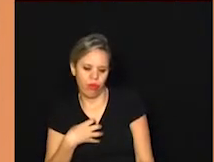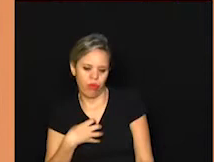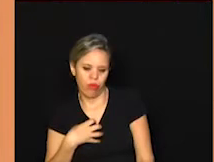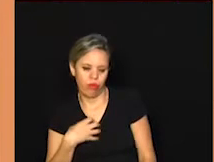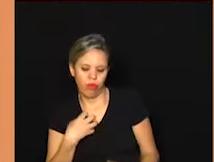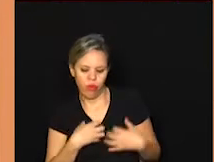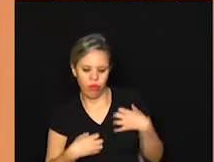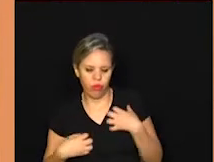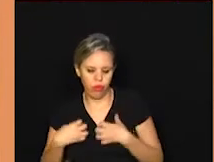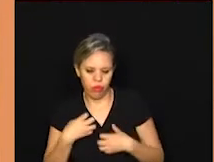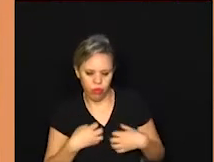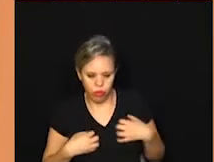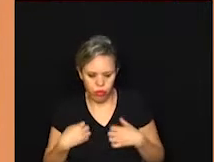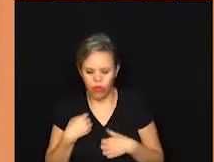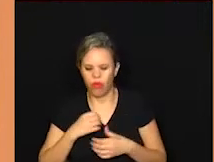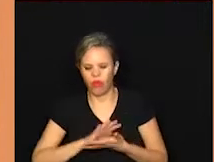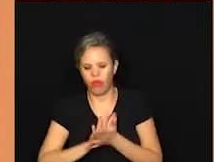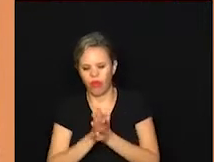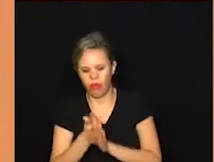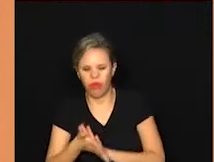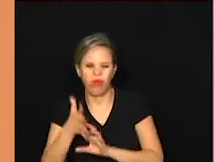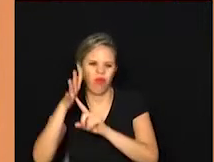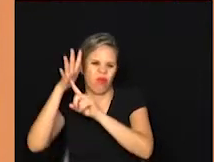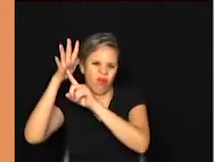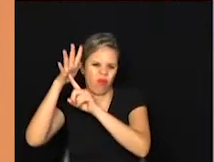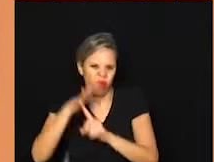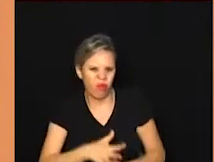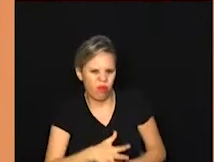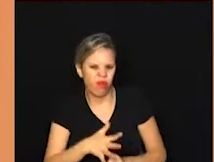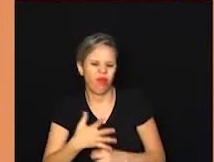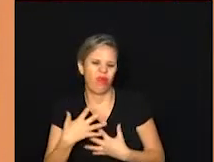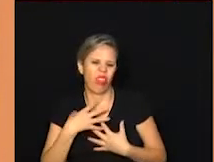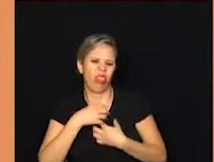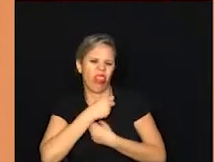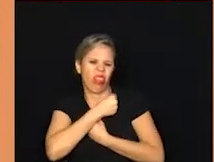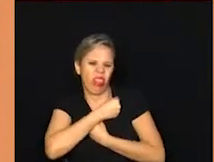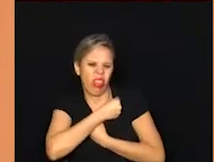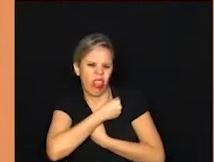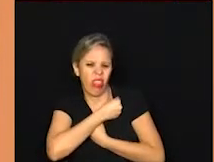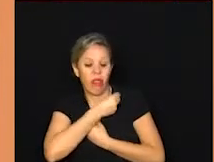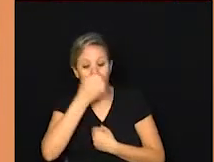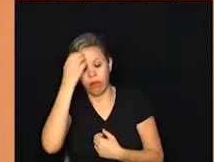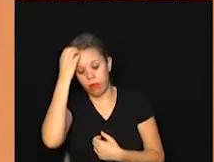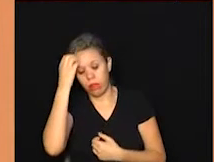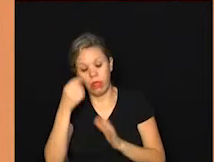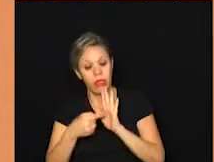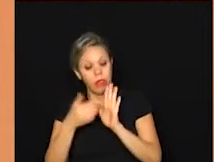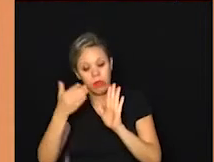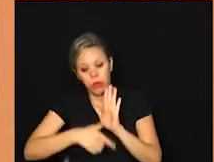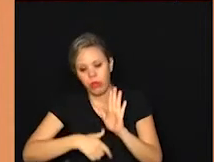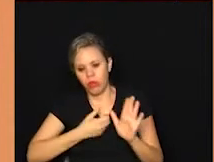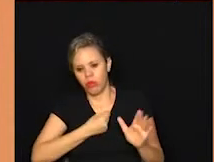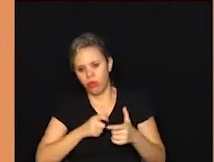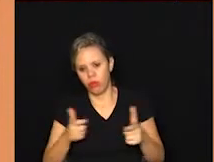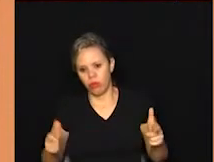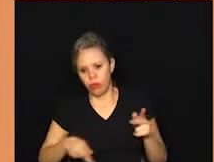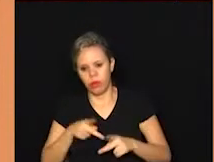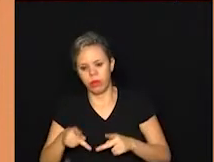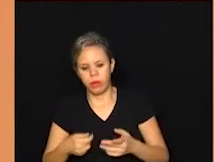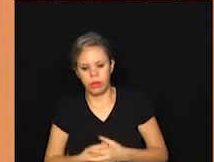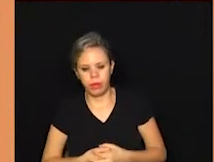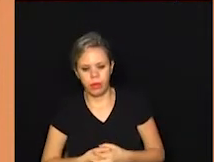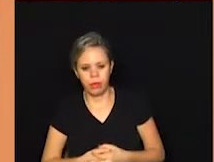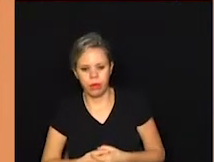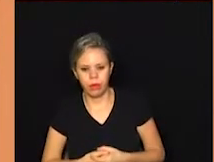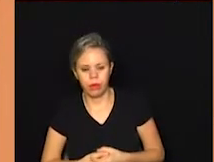debilitada, né? Ela já foi agredida, ela já foi magoada, né? Então, assim, não expor a um número muito grande de pessoas,